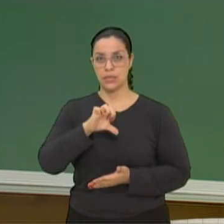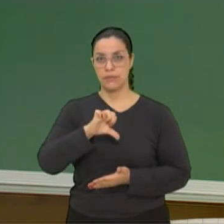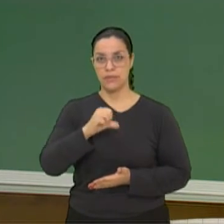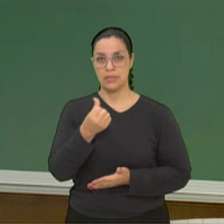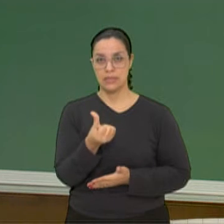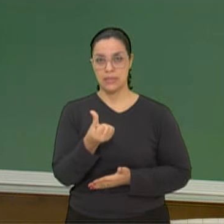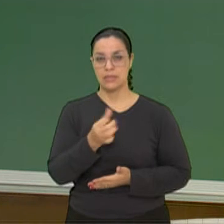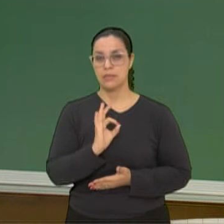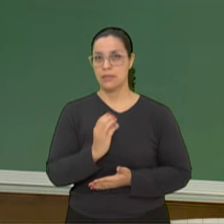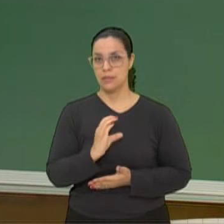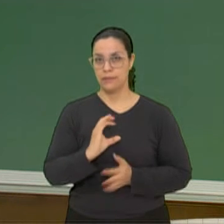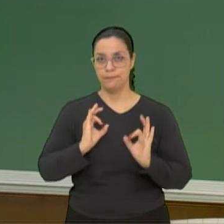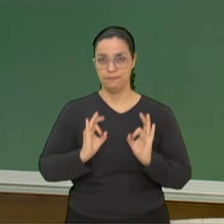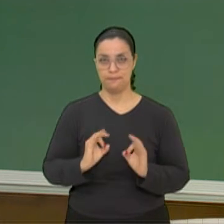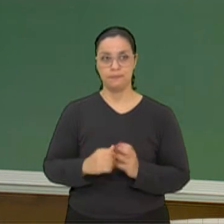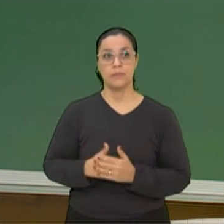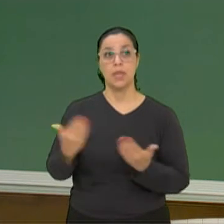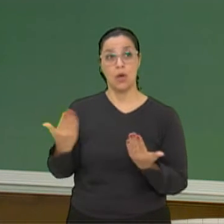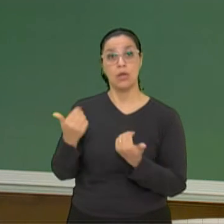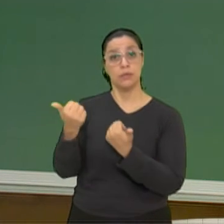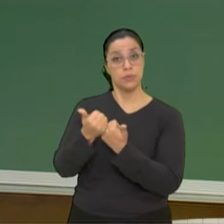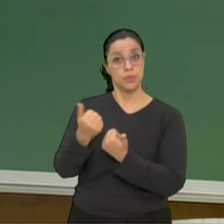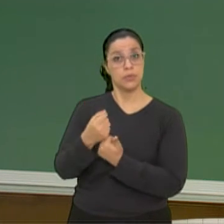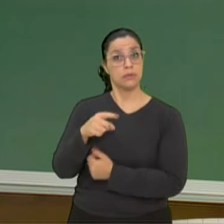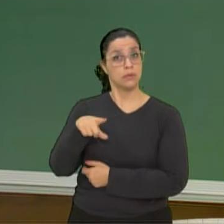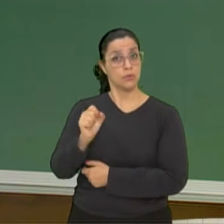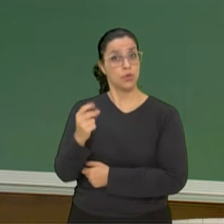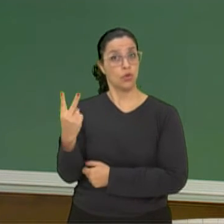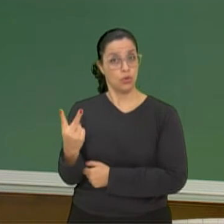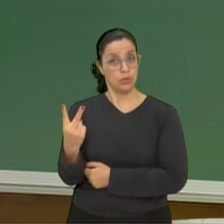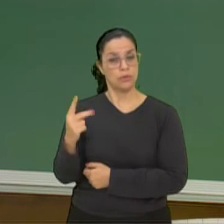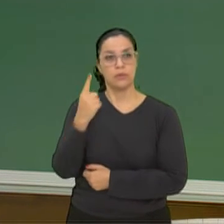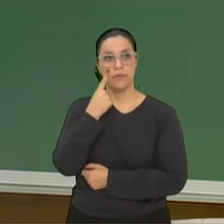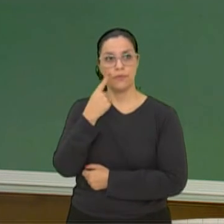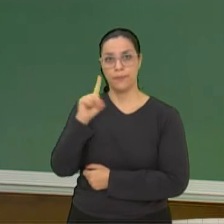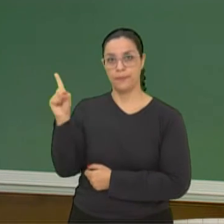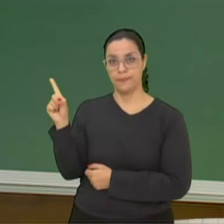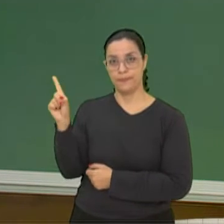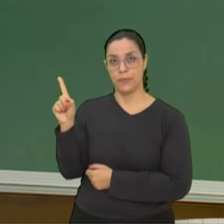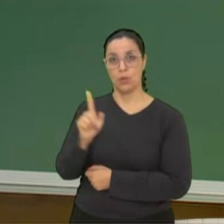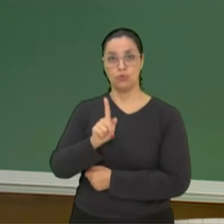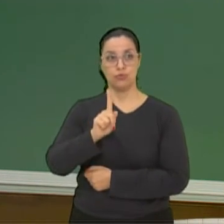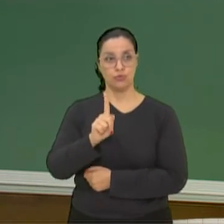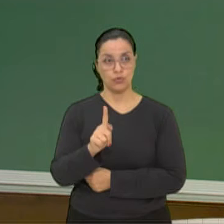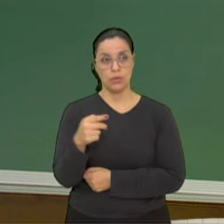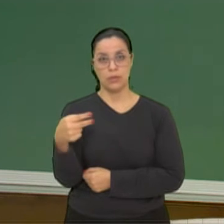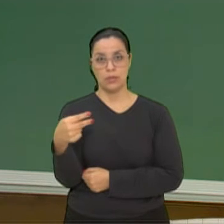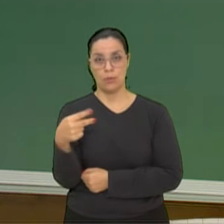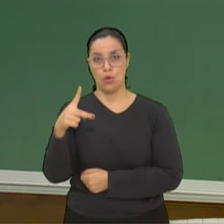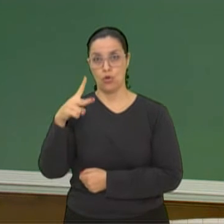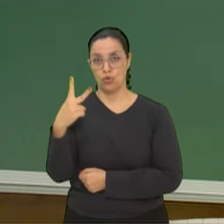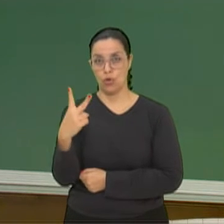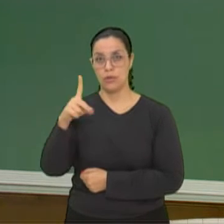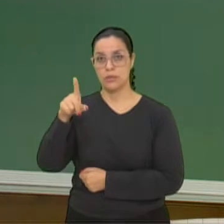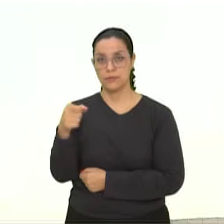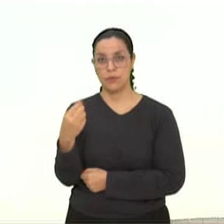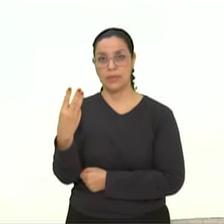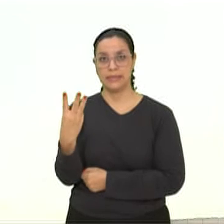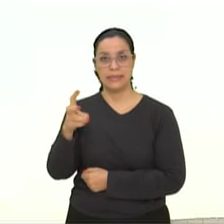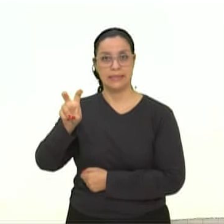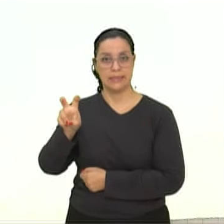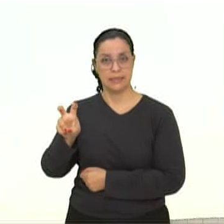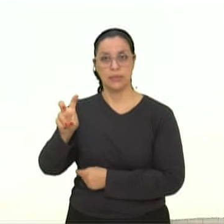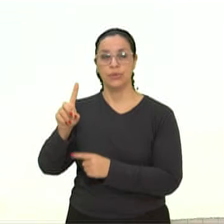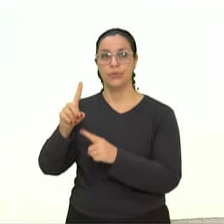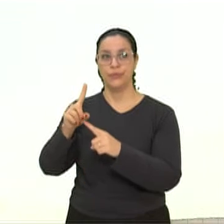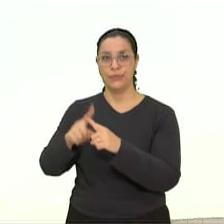7,96, ok? Agora, para a opção 2, o que acontece? Né? A lei de formação da opção 2, como a gente viu no item A,